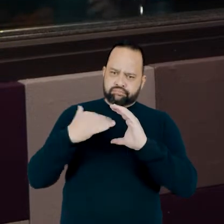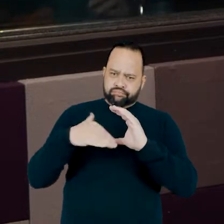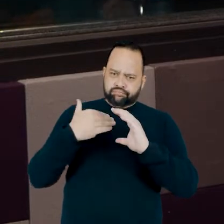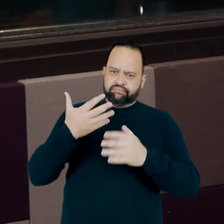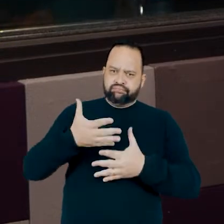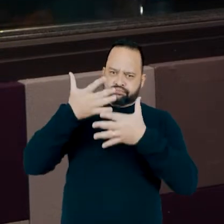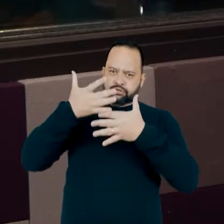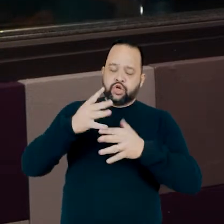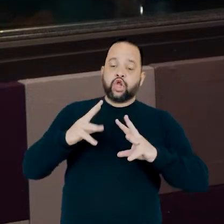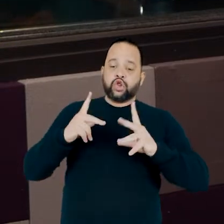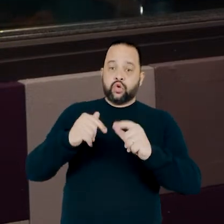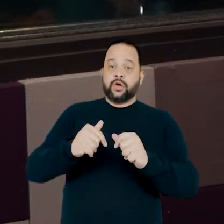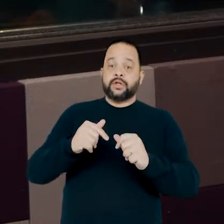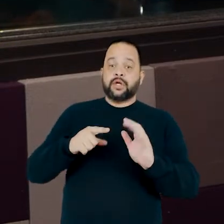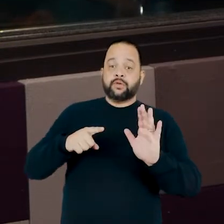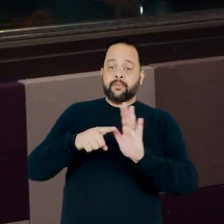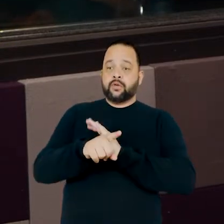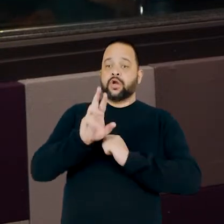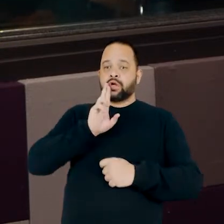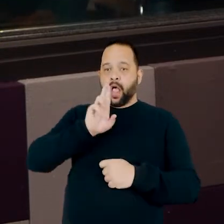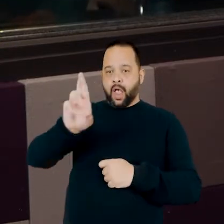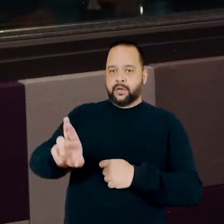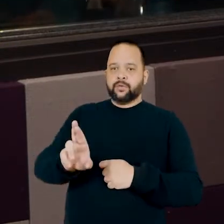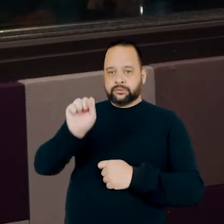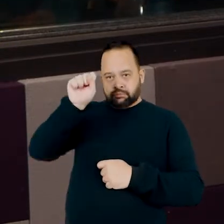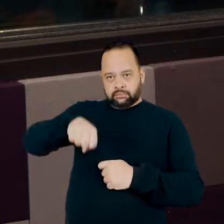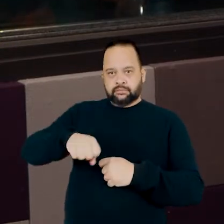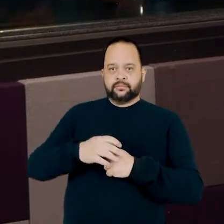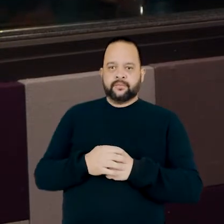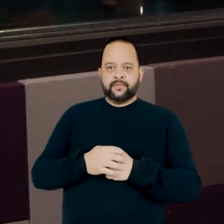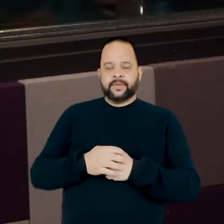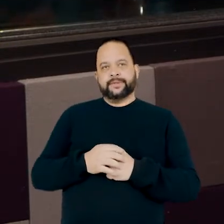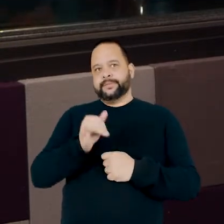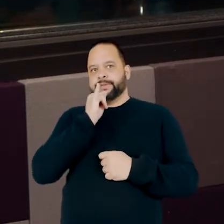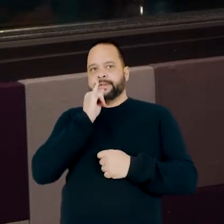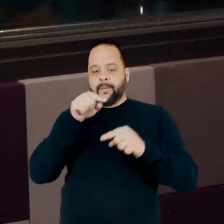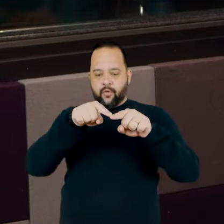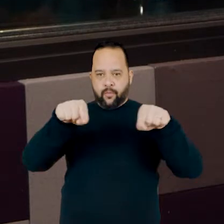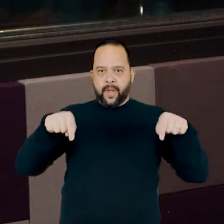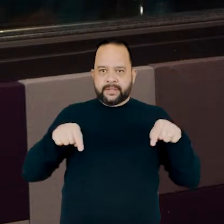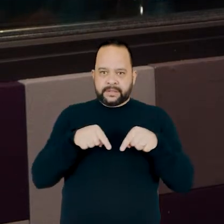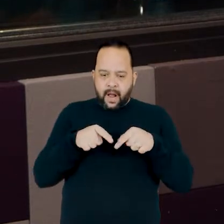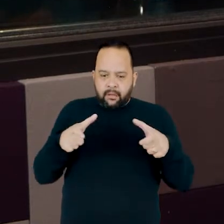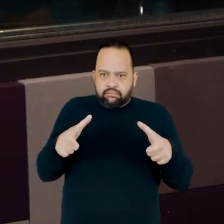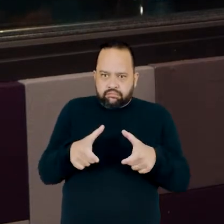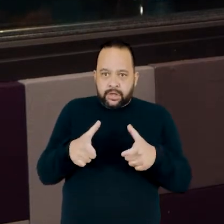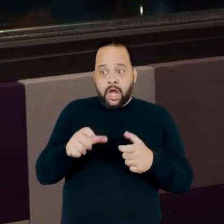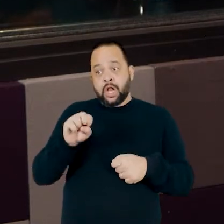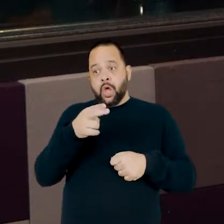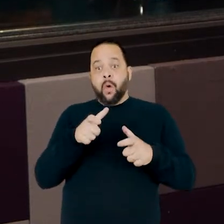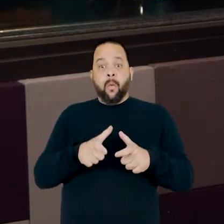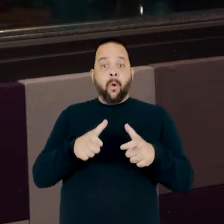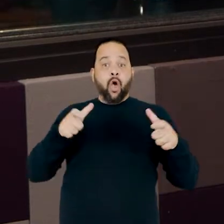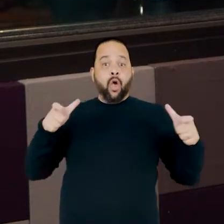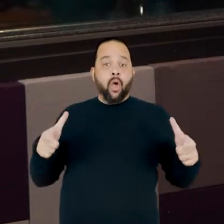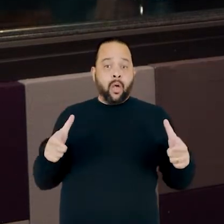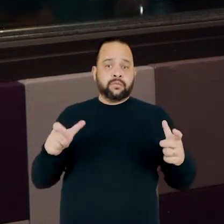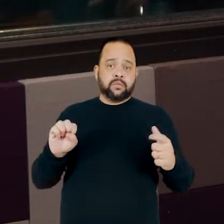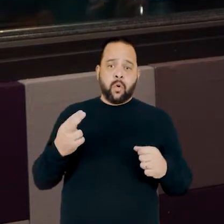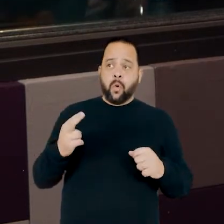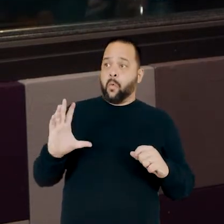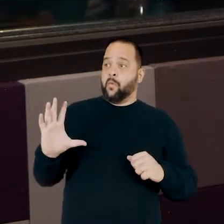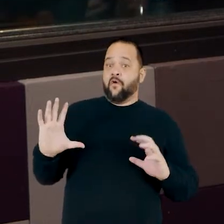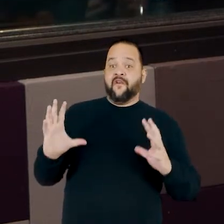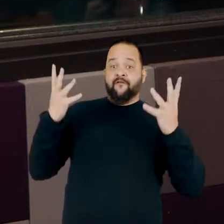e todas elas são respondidas, né? Então, desde uma sala pequena, uma sala muito grande, um evento muito